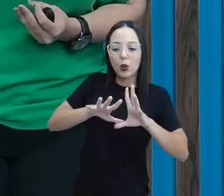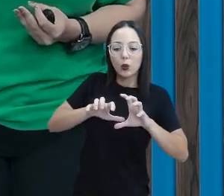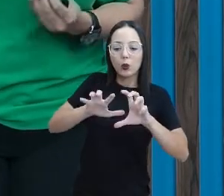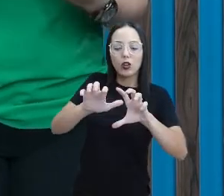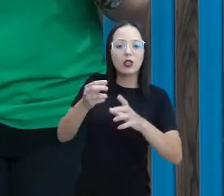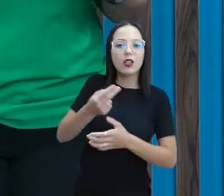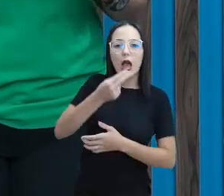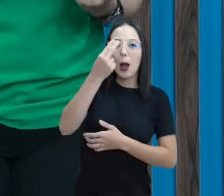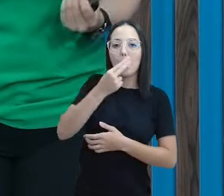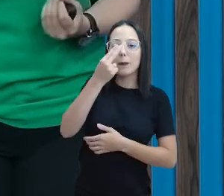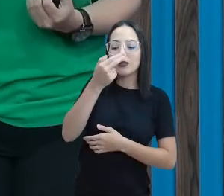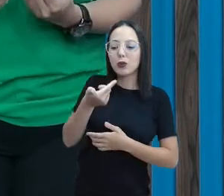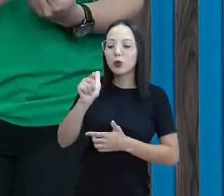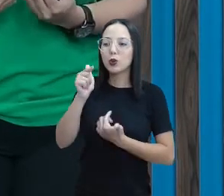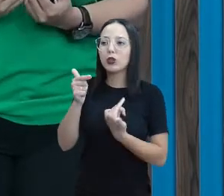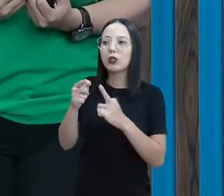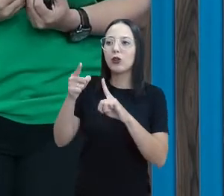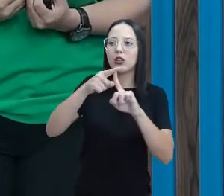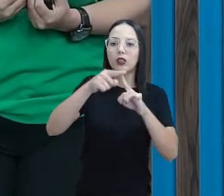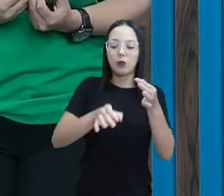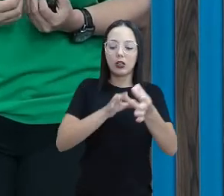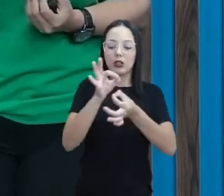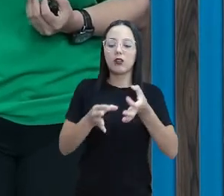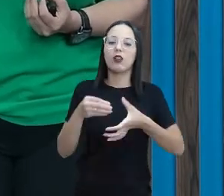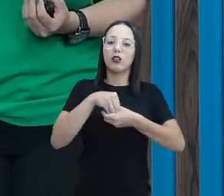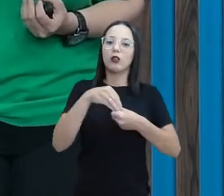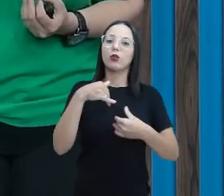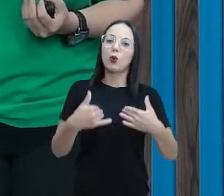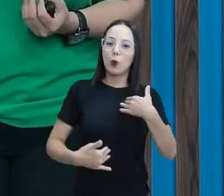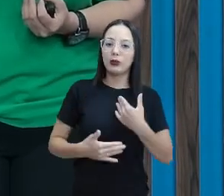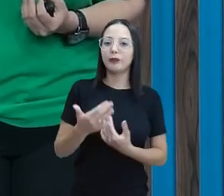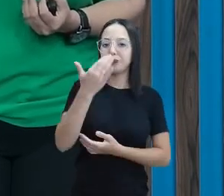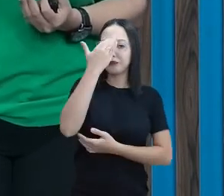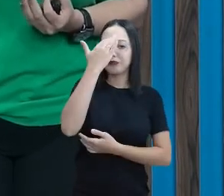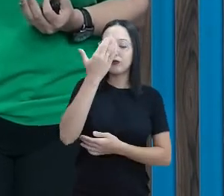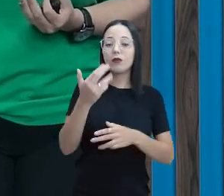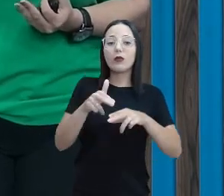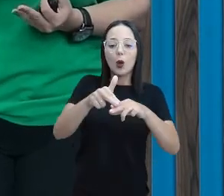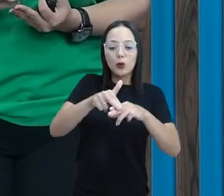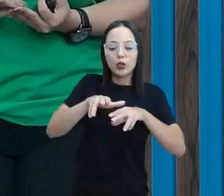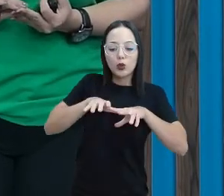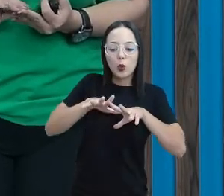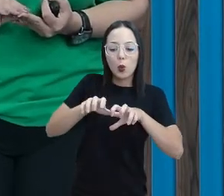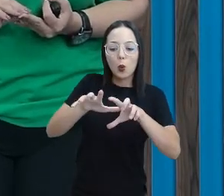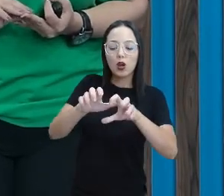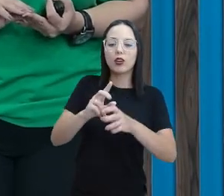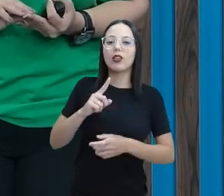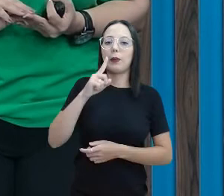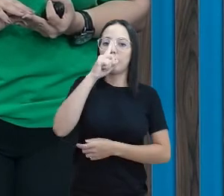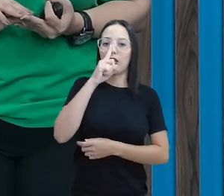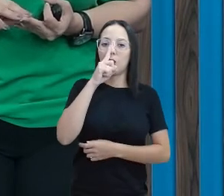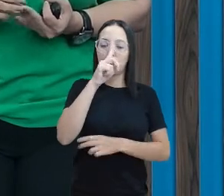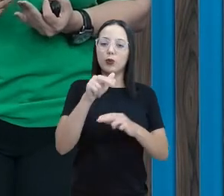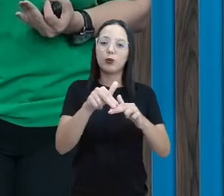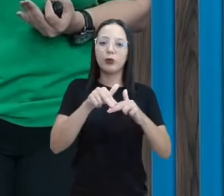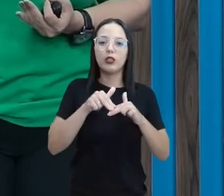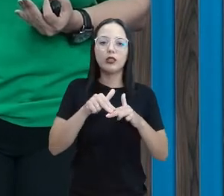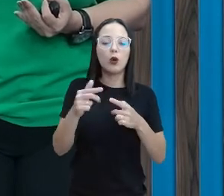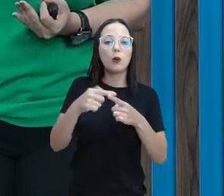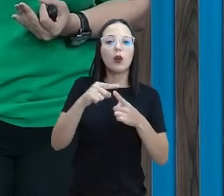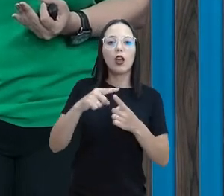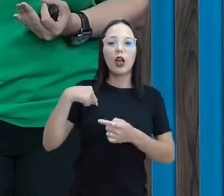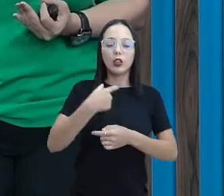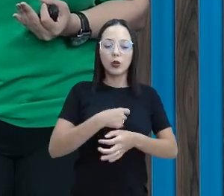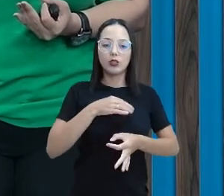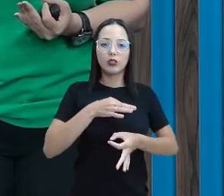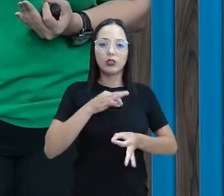a mesma das outras células que compõem nosso corpo. Então, o câncer, ele é tão perigoso também por causa disso. Porque nem as nossas